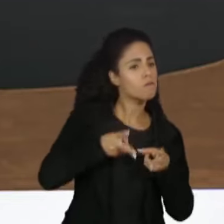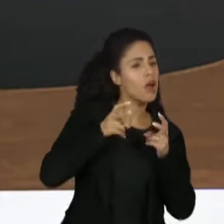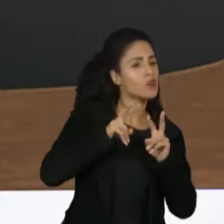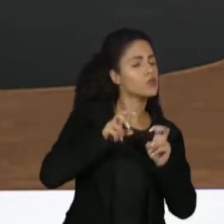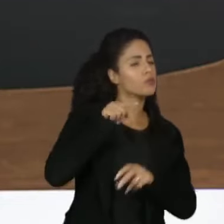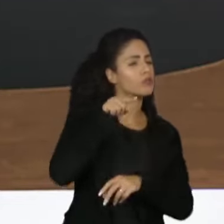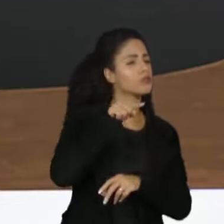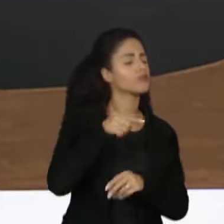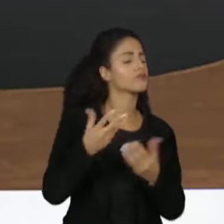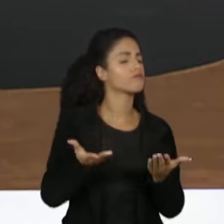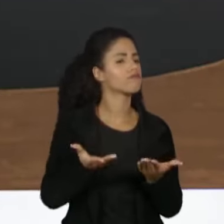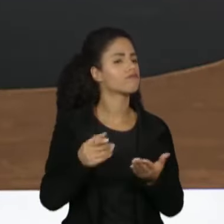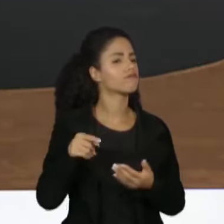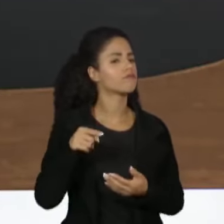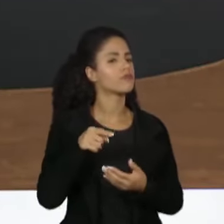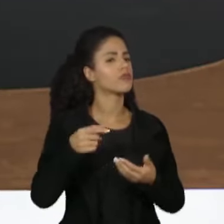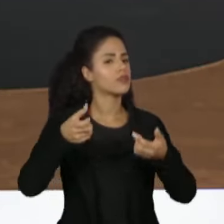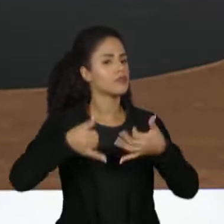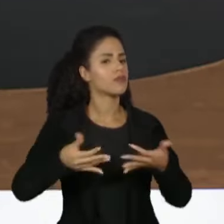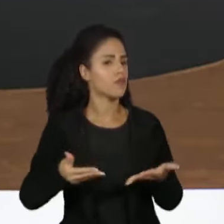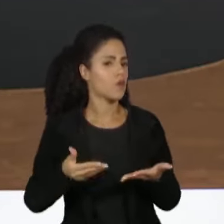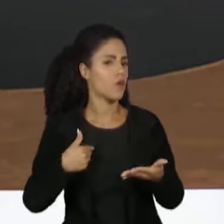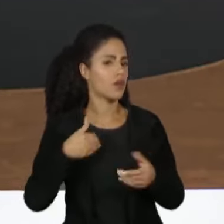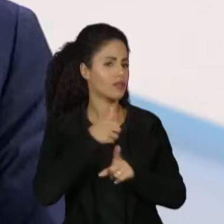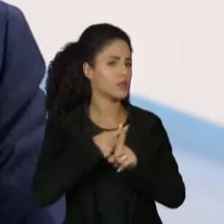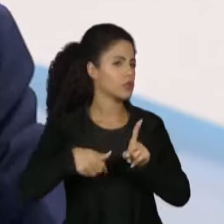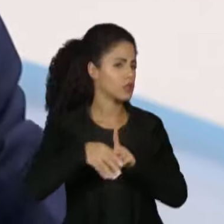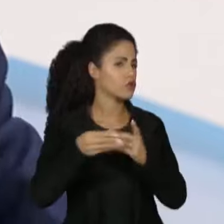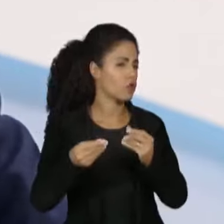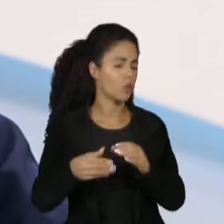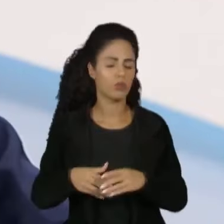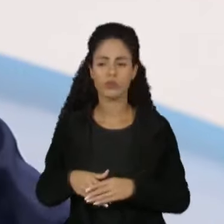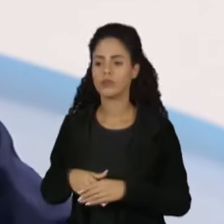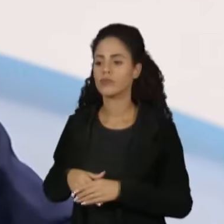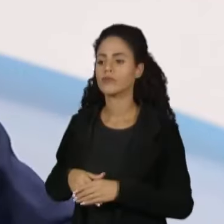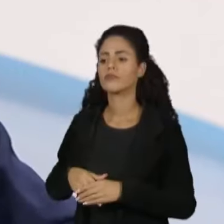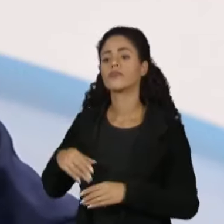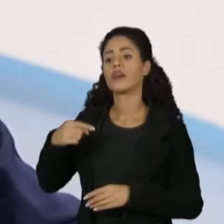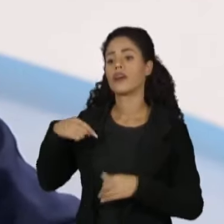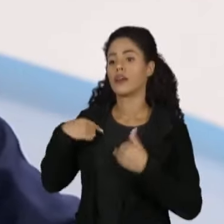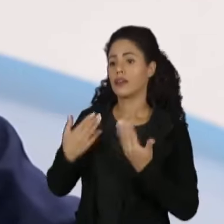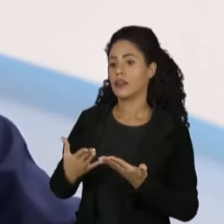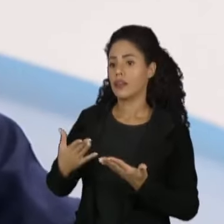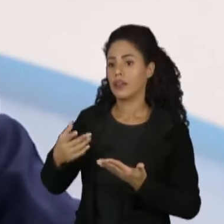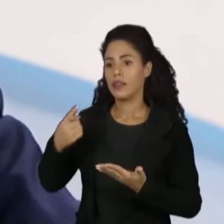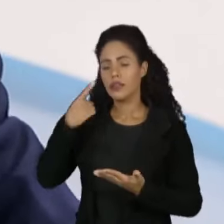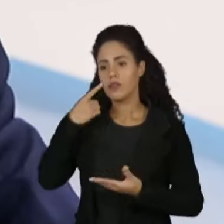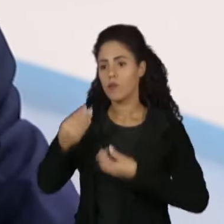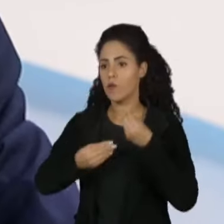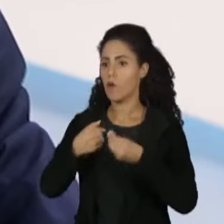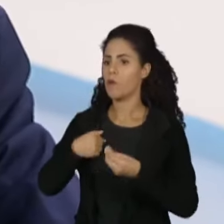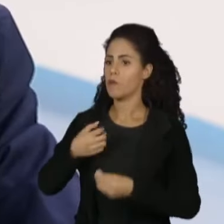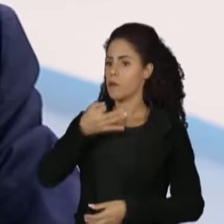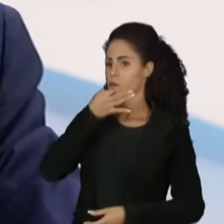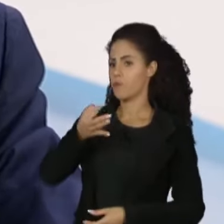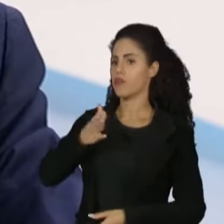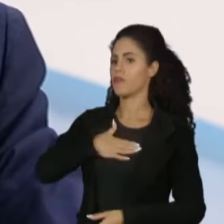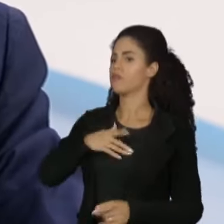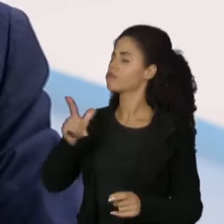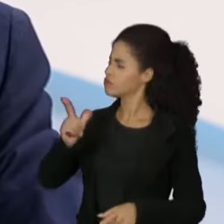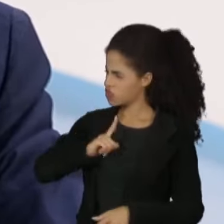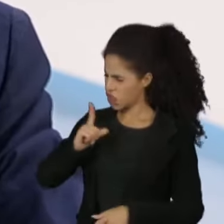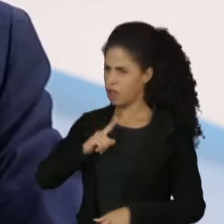sobre essas coisas que são clamores da sociedade. Eu até me considero uma pessoa moderada, mas eu tenho opinião sobre tudo, não